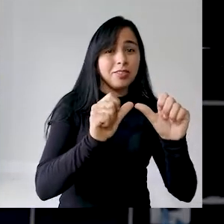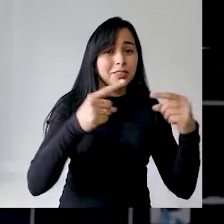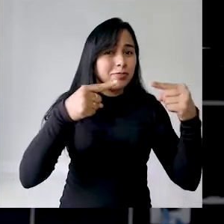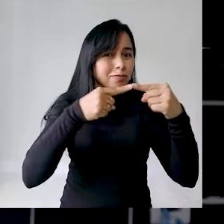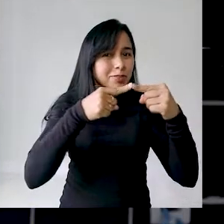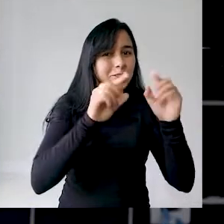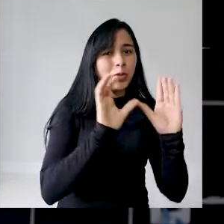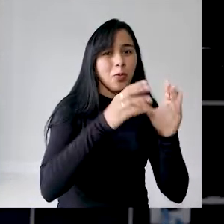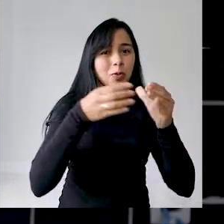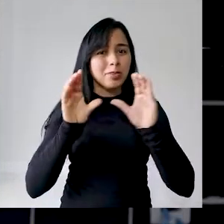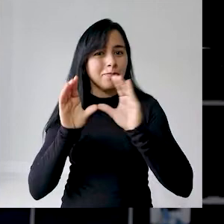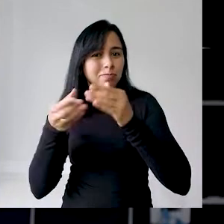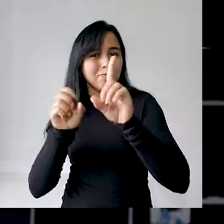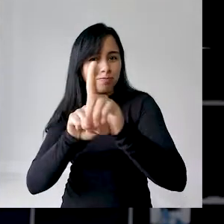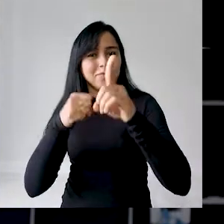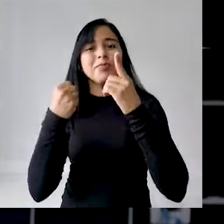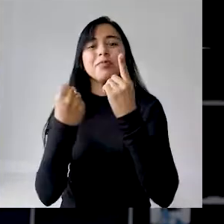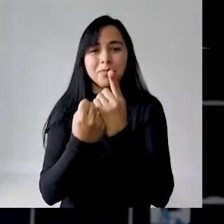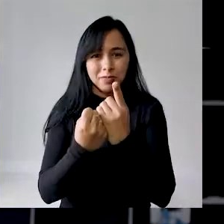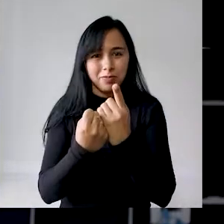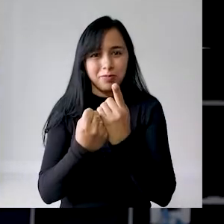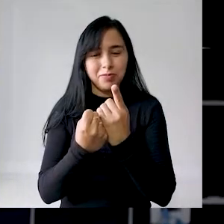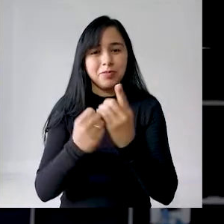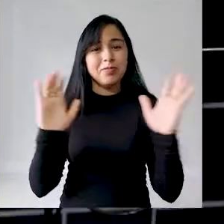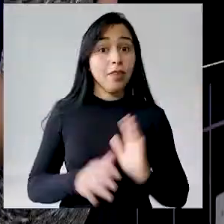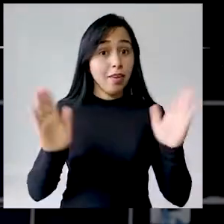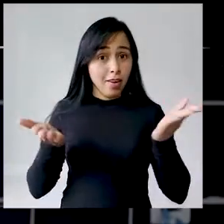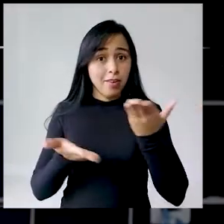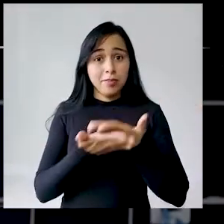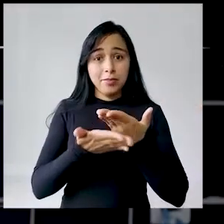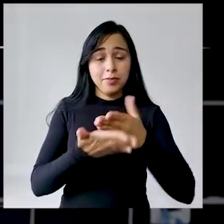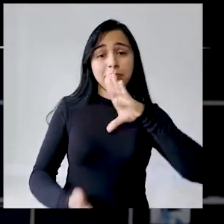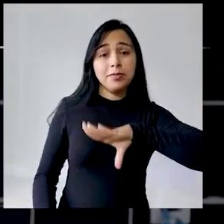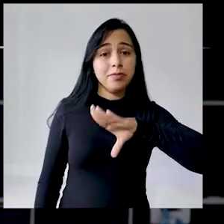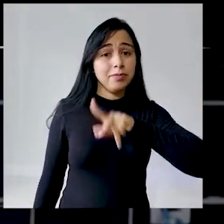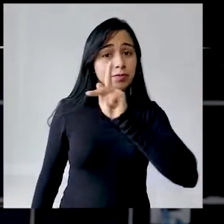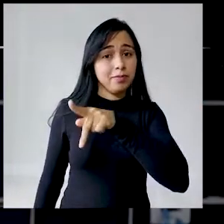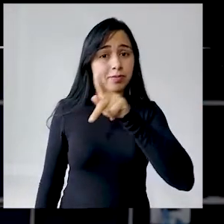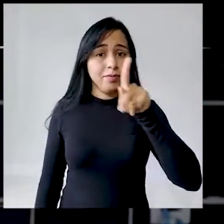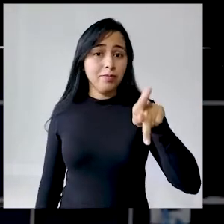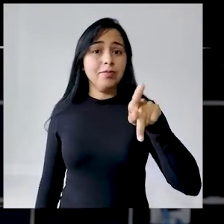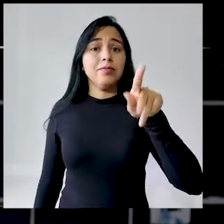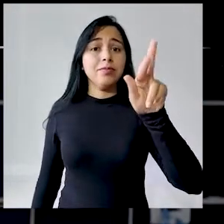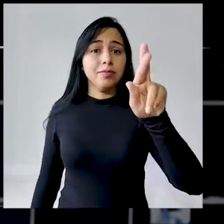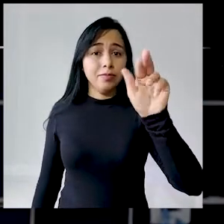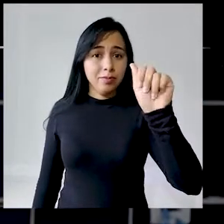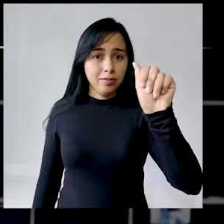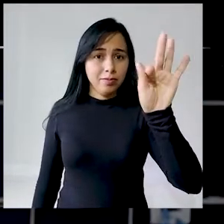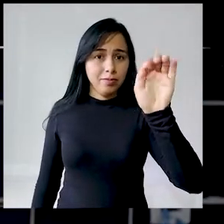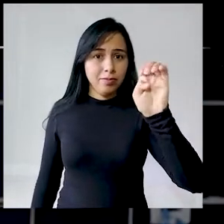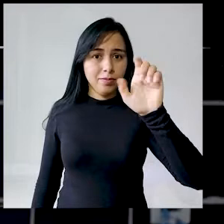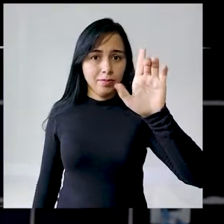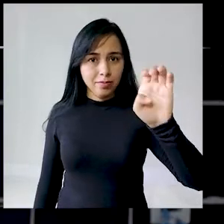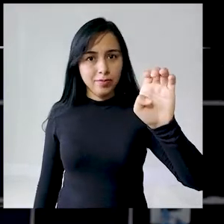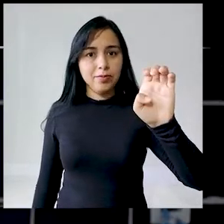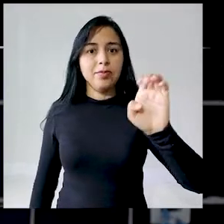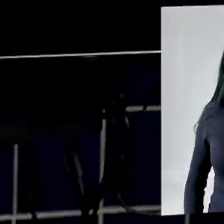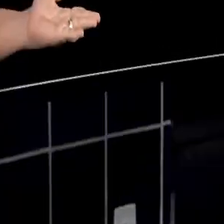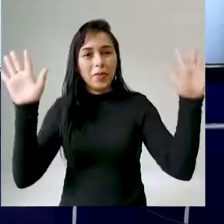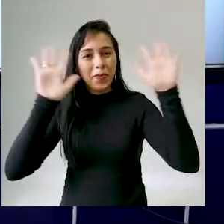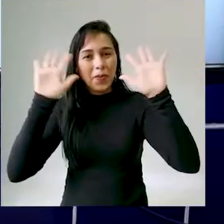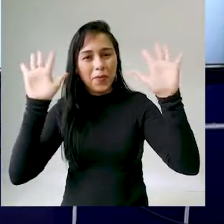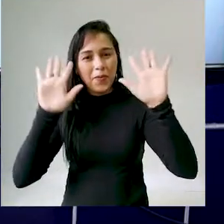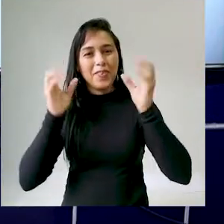com as necessidades dos grupos sociais que dela fazem uso. Fiquem agora com a aula de língua portuguesa da professora